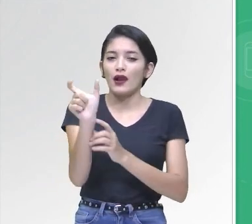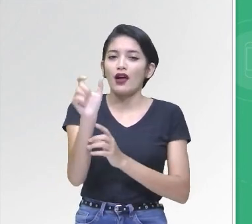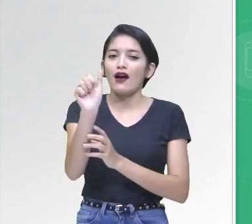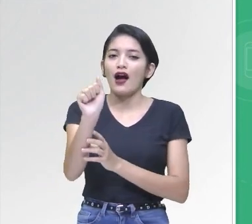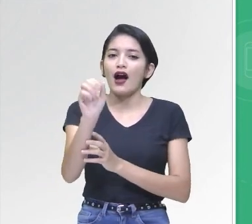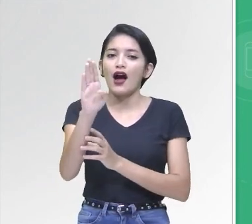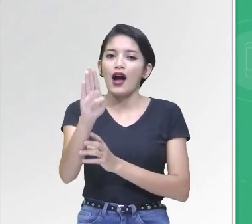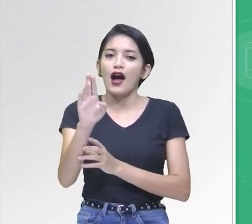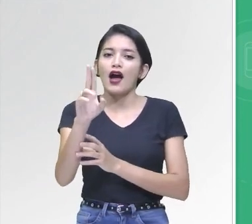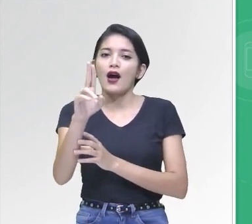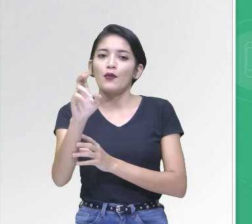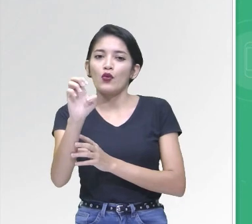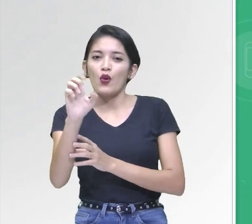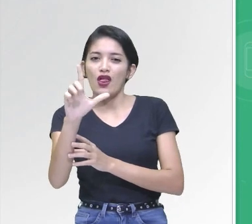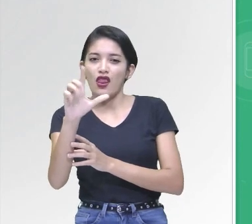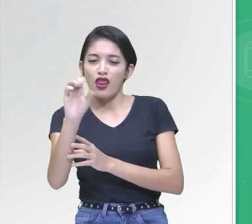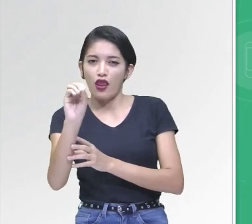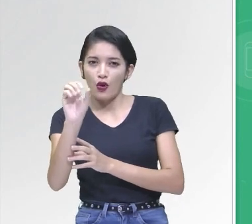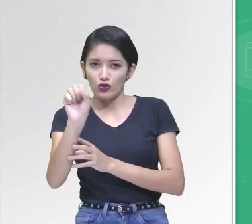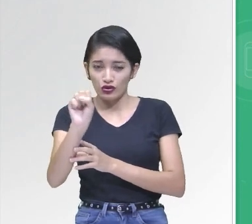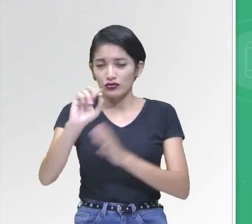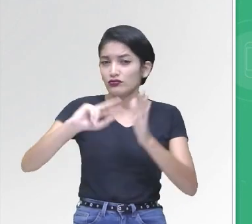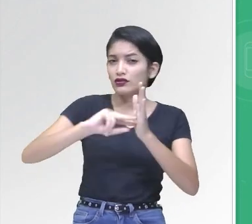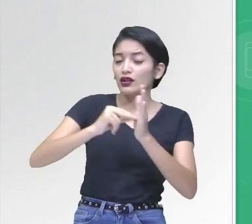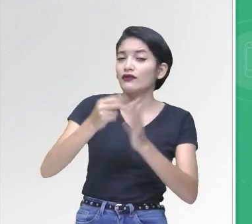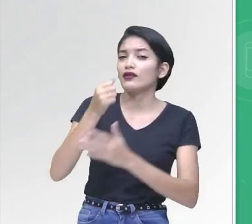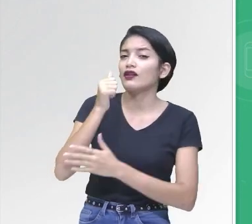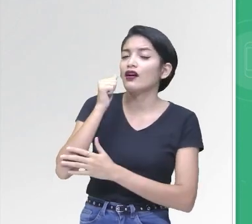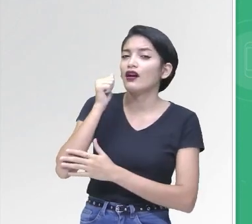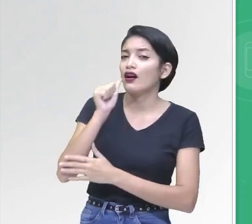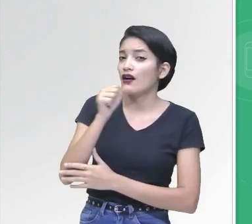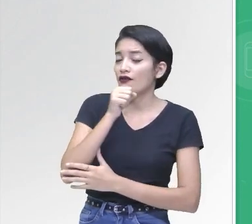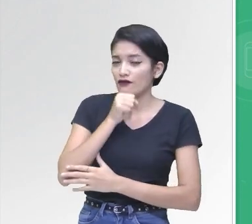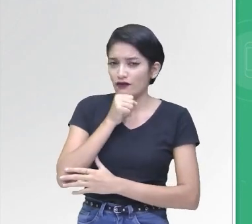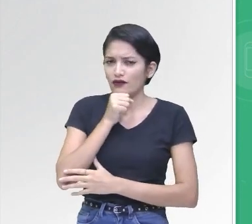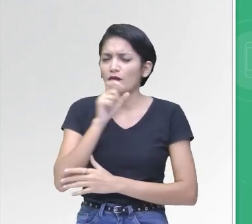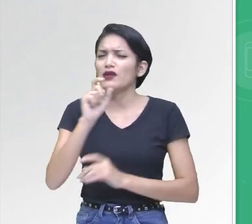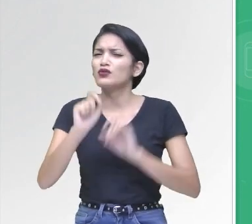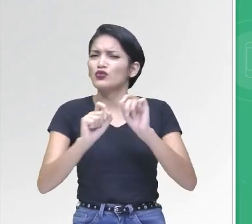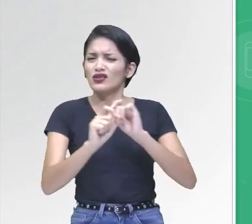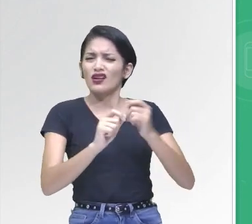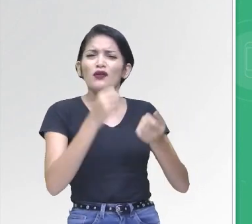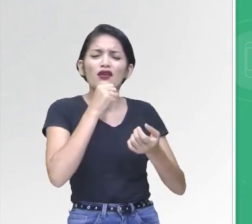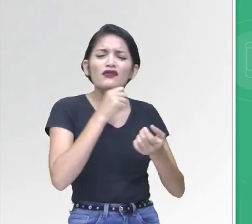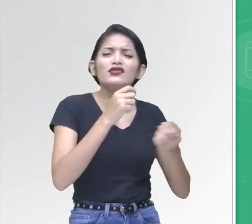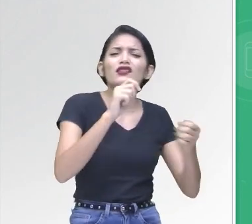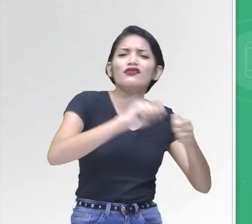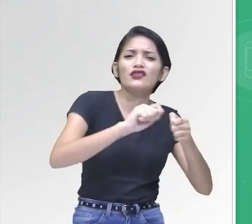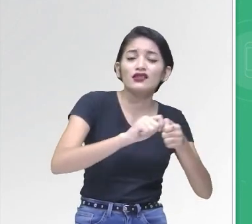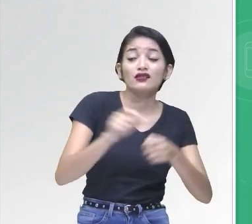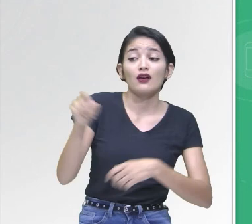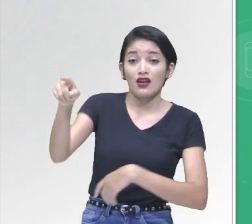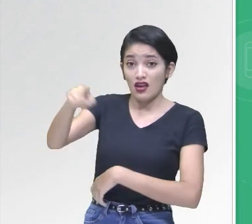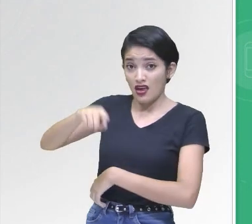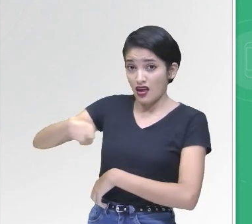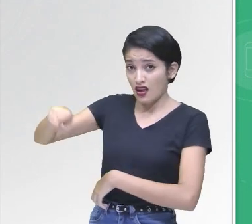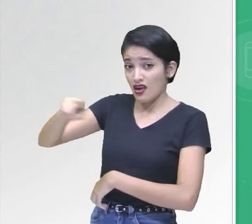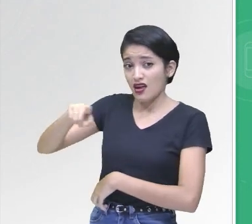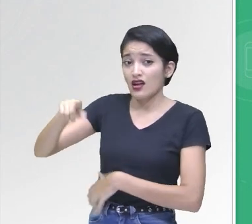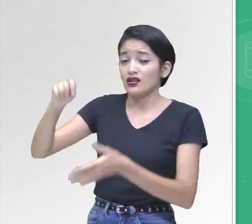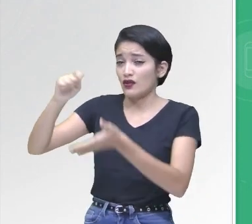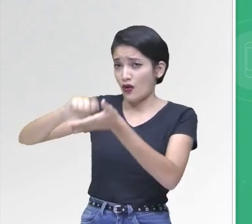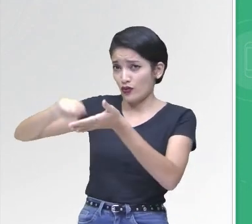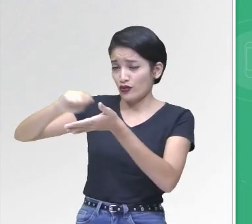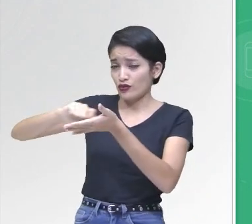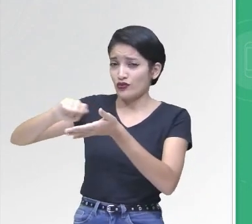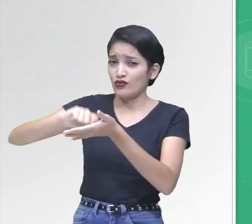Então, alguém chega na sala e pergunta, o que que os alunos estão fazendo? Aí eu digo, ellos escriben para